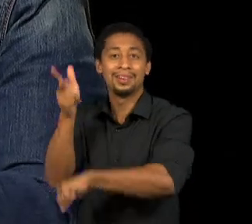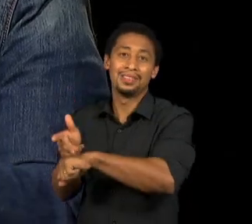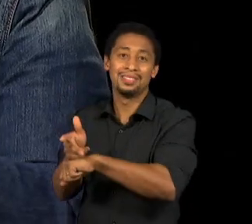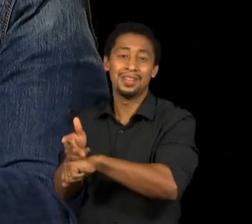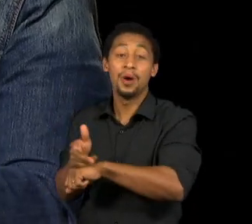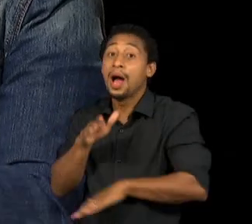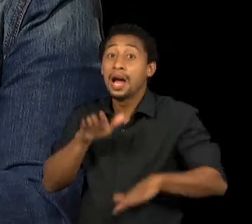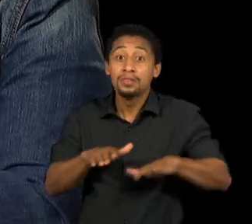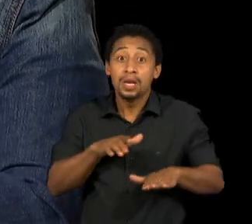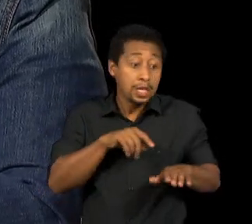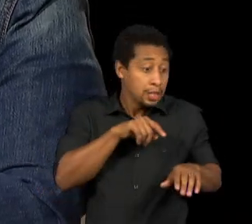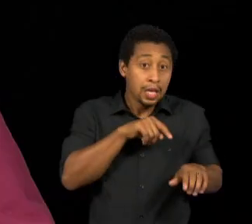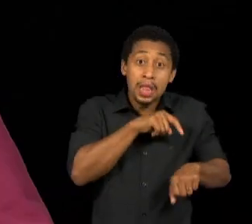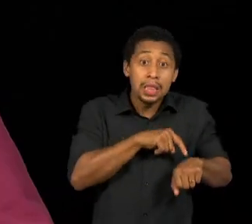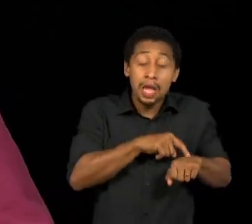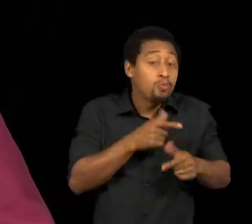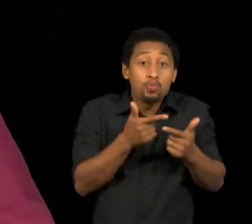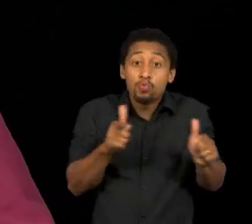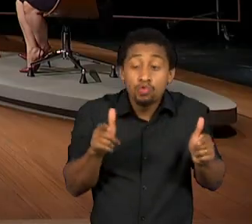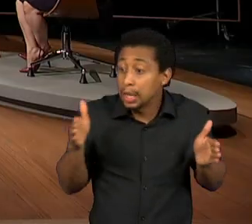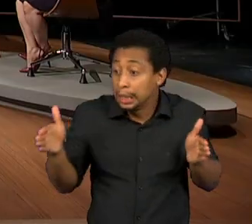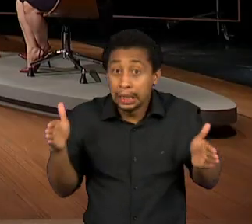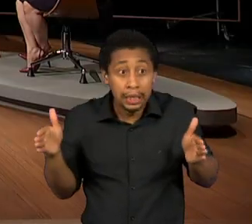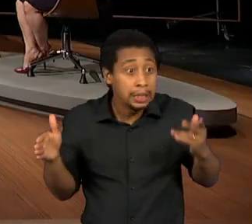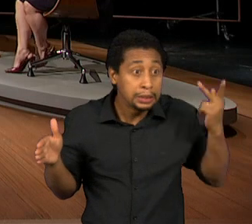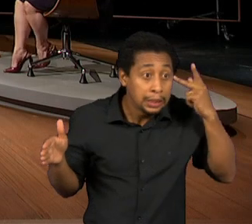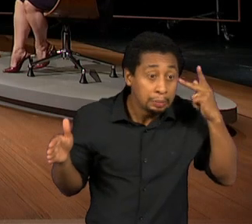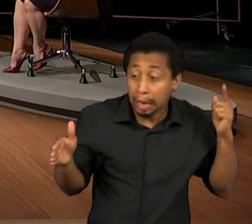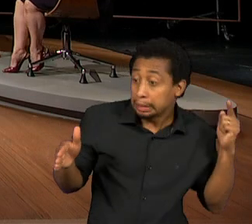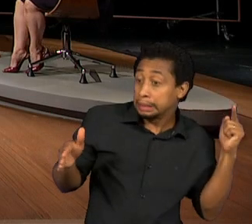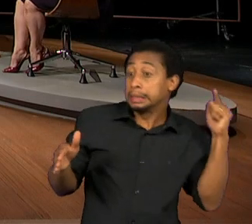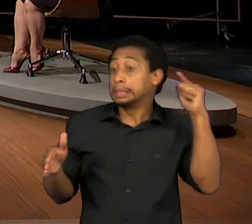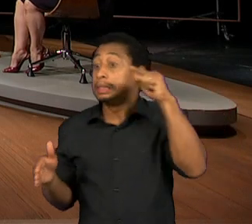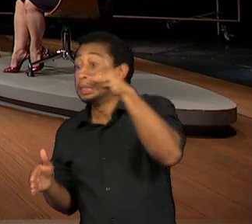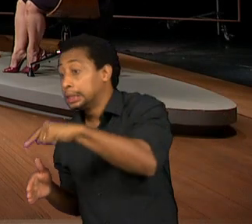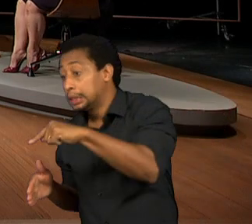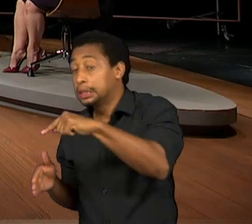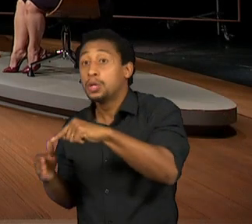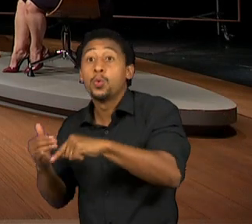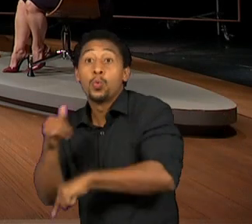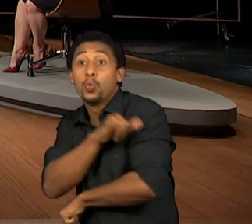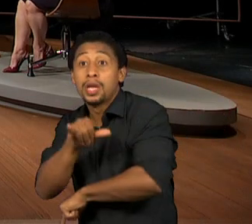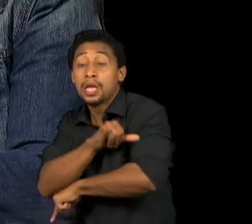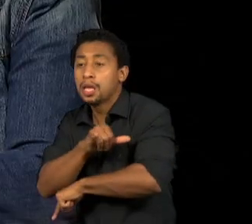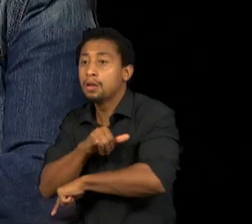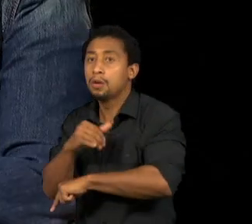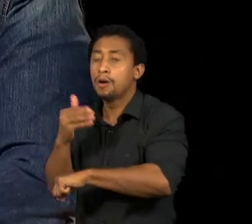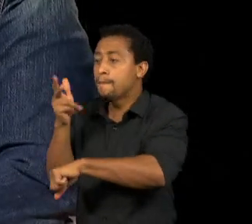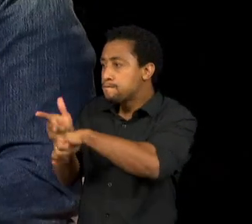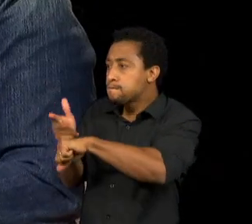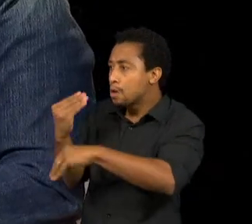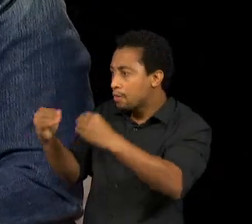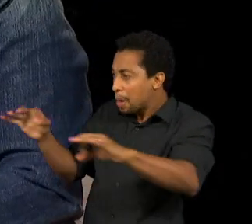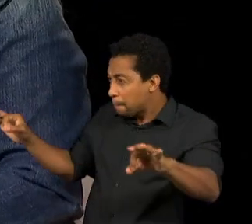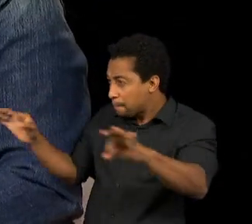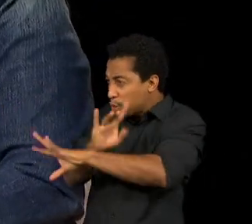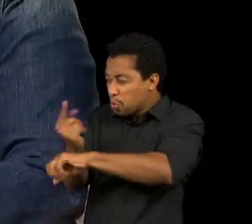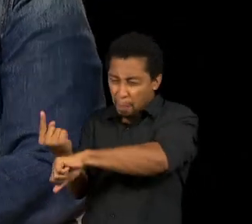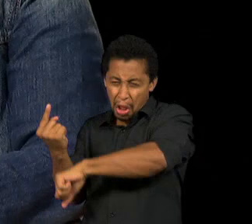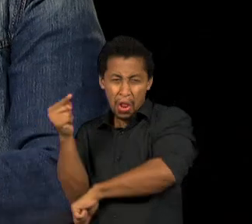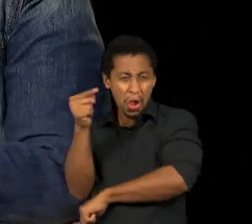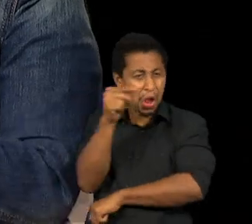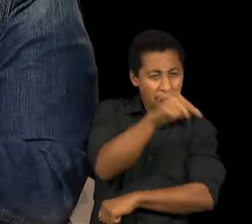e passava o contrário também. Eu tinha que terminar correndo a novela lá para vir para fazer espetáculo. Eu fiz um espetáculo